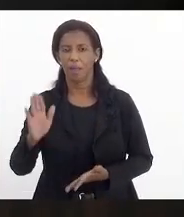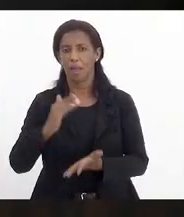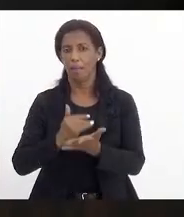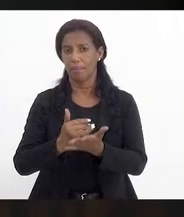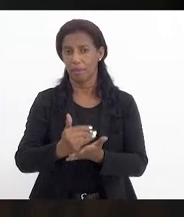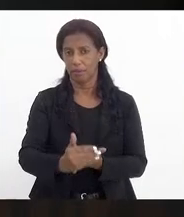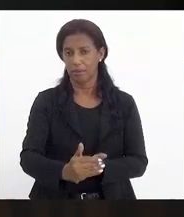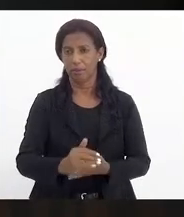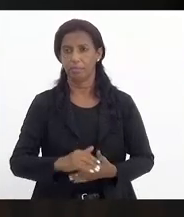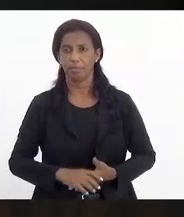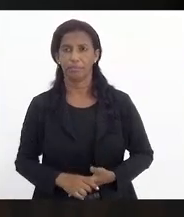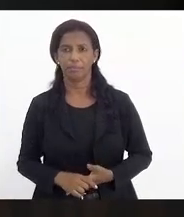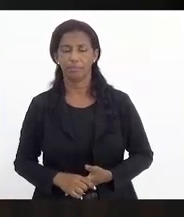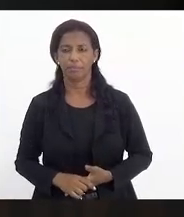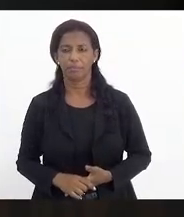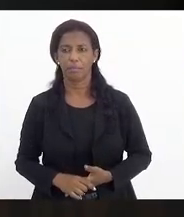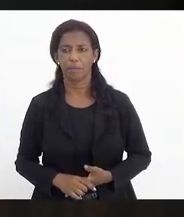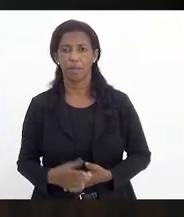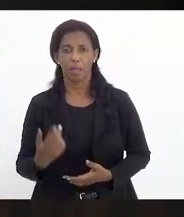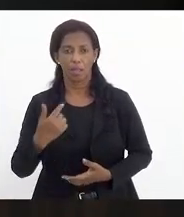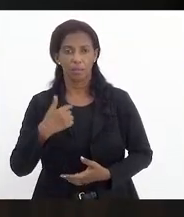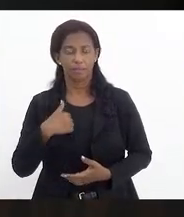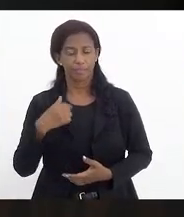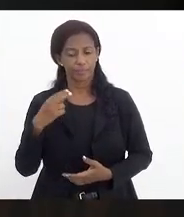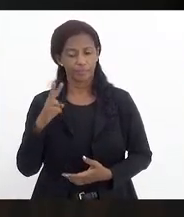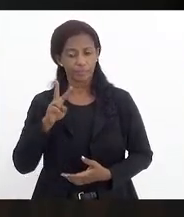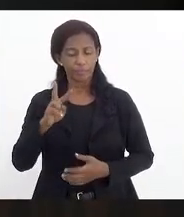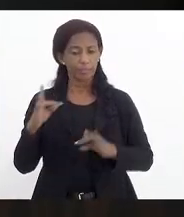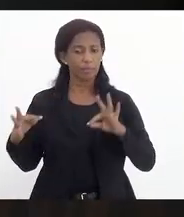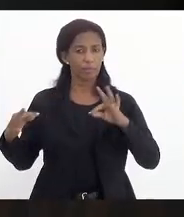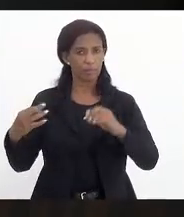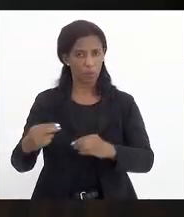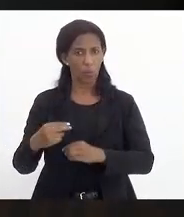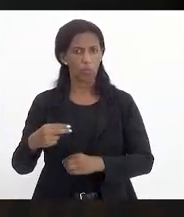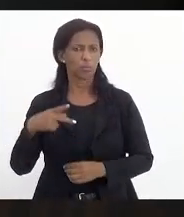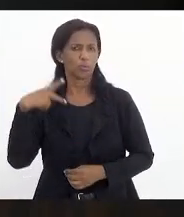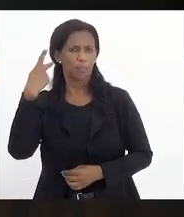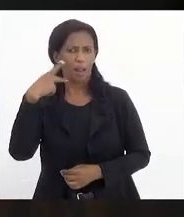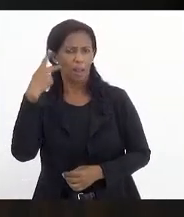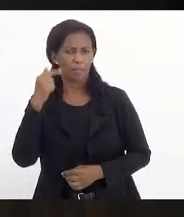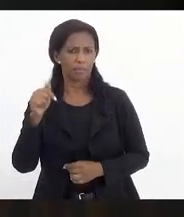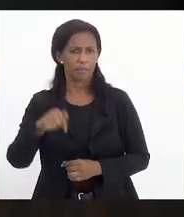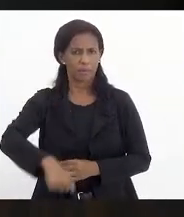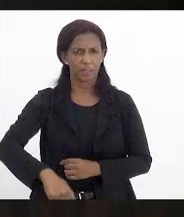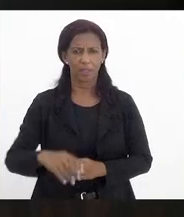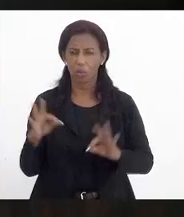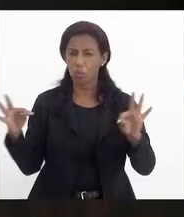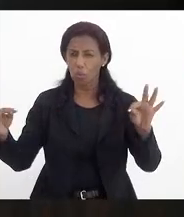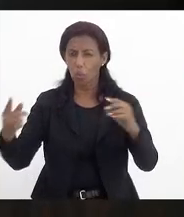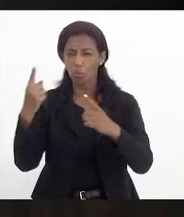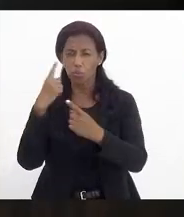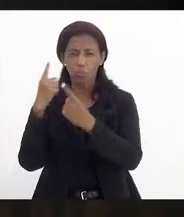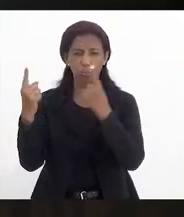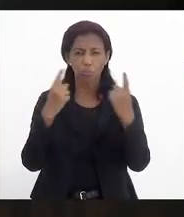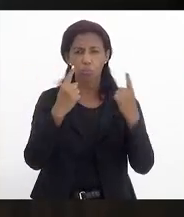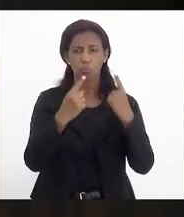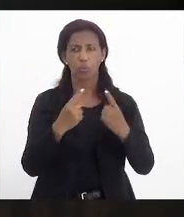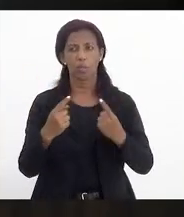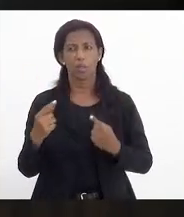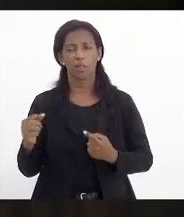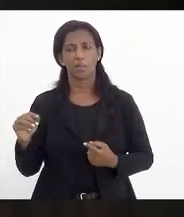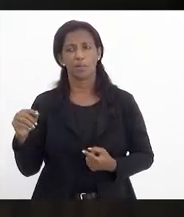princípio, eu estou vendo... Todos os parlamentares que eu ouvi, todos, salvo